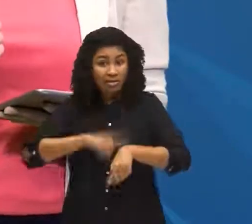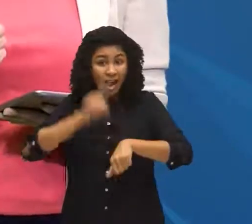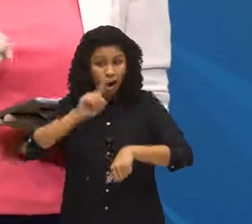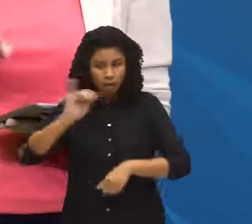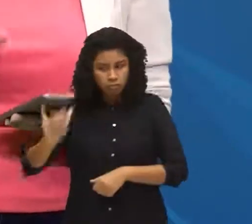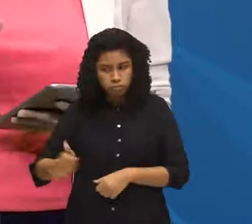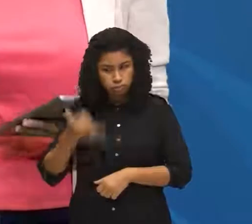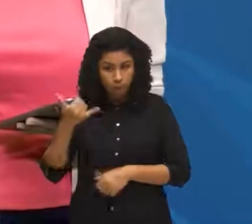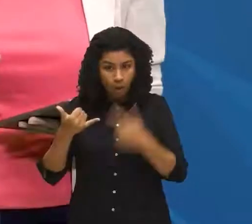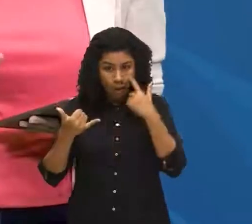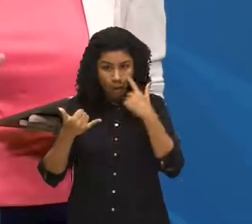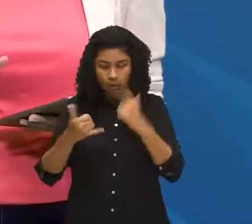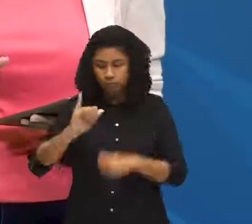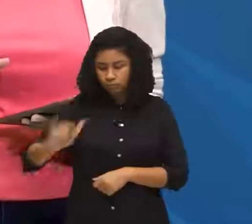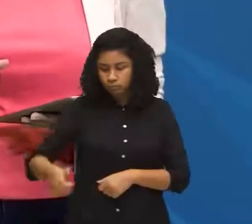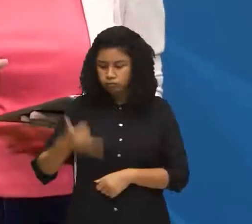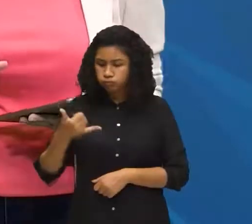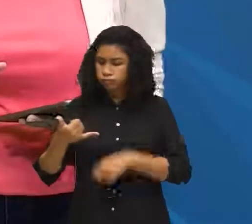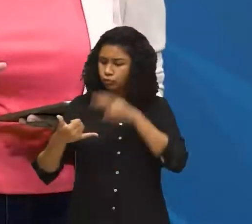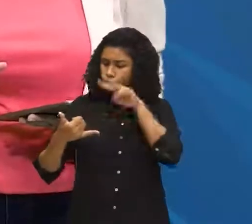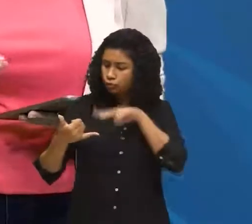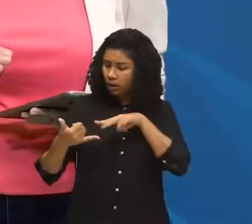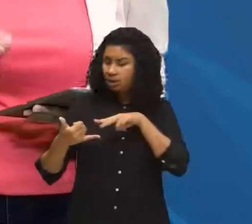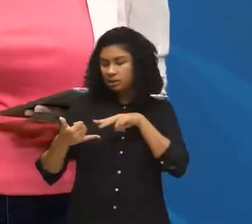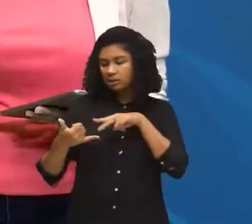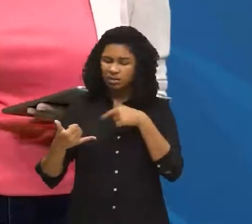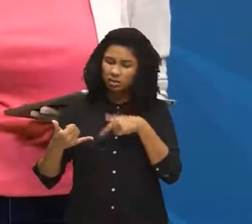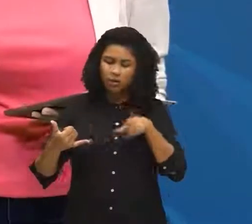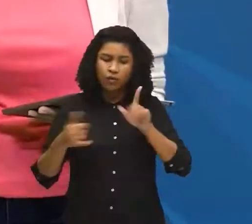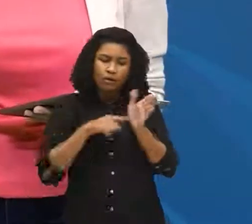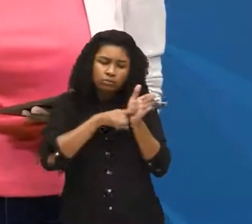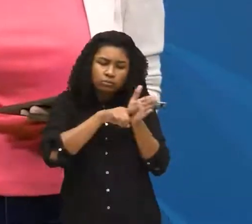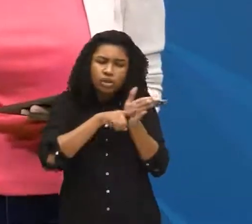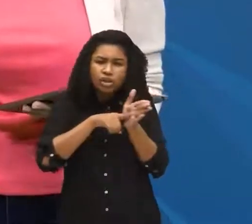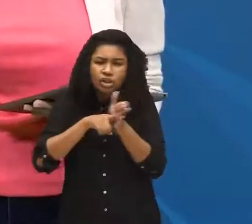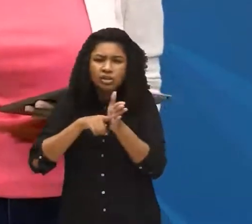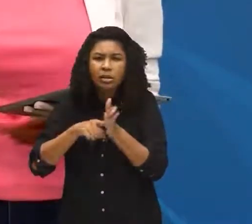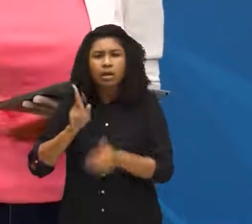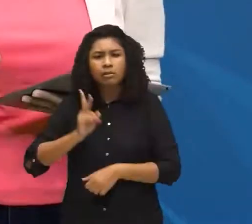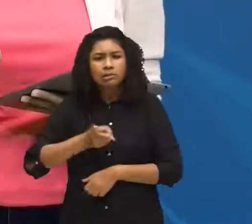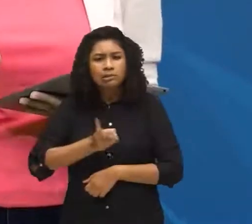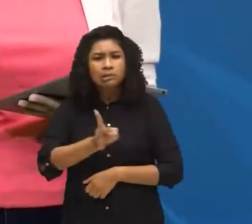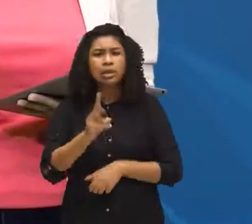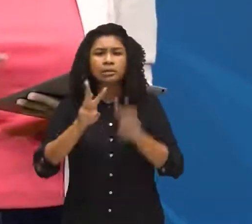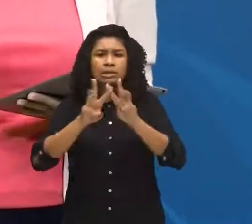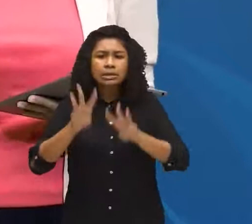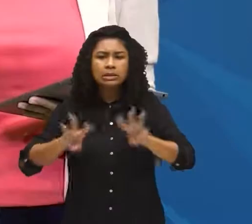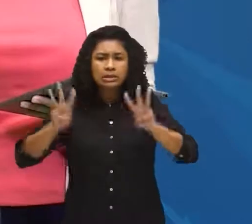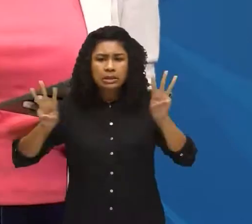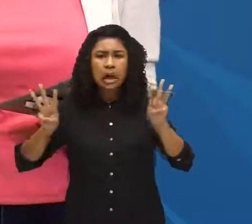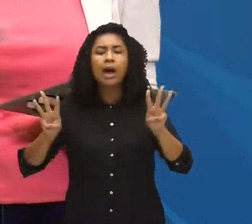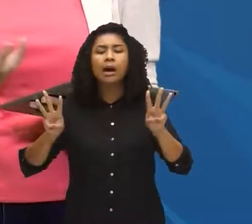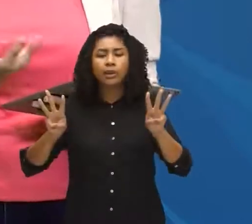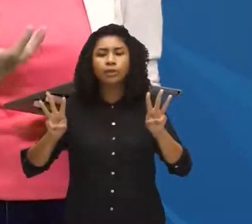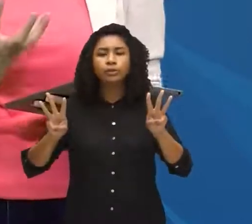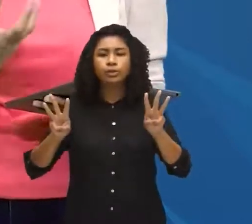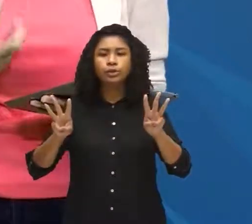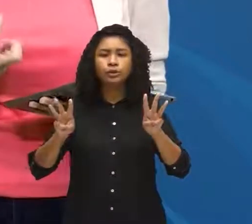com dúvidas, pesquisar. E normalmente sites jornalísticos, né, eles têm